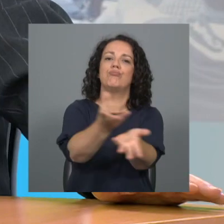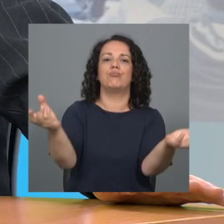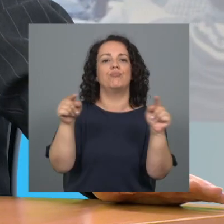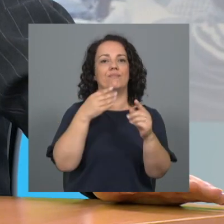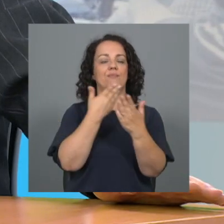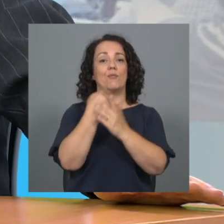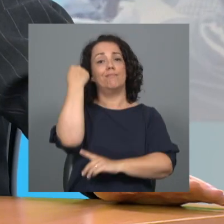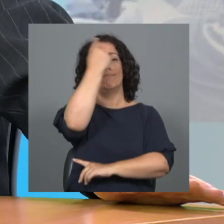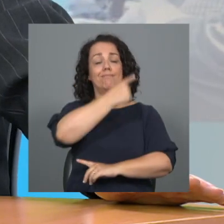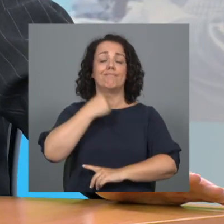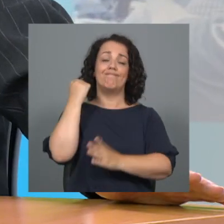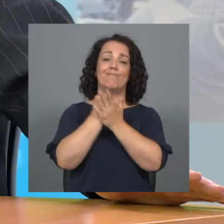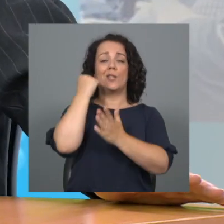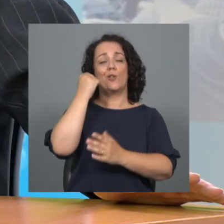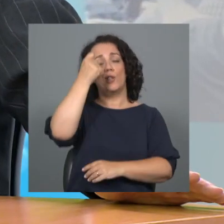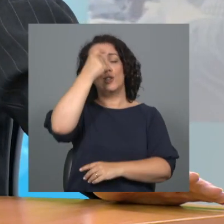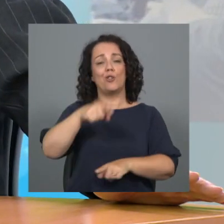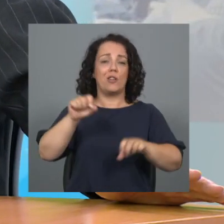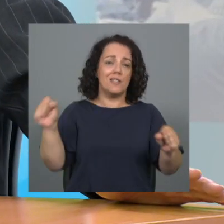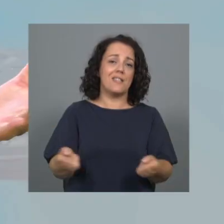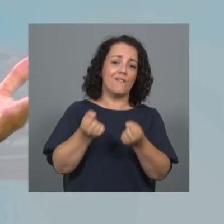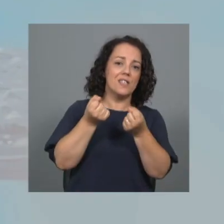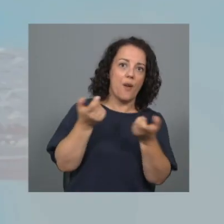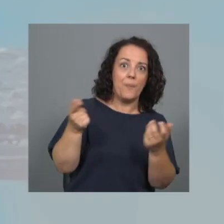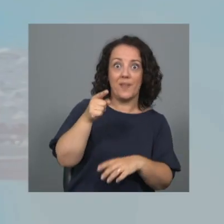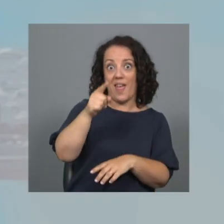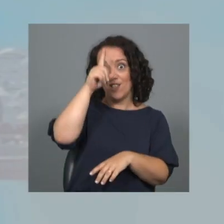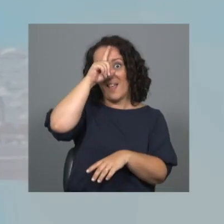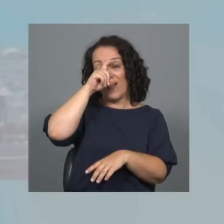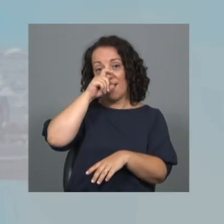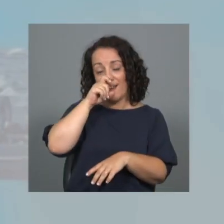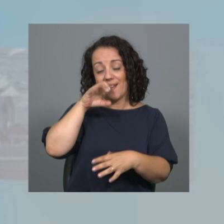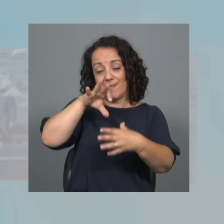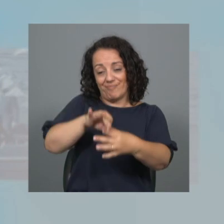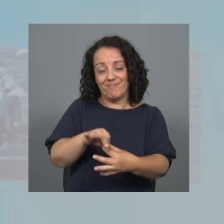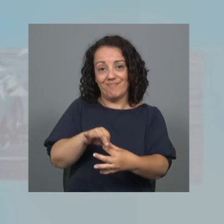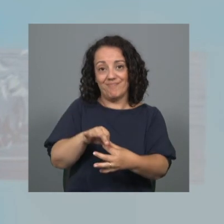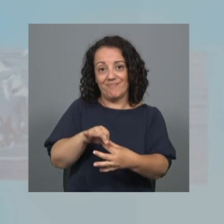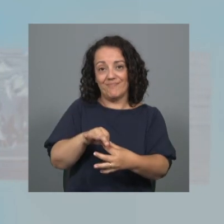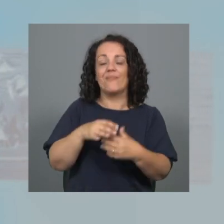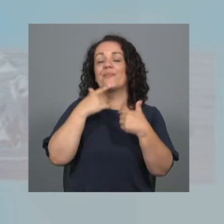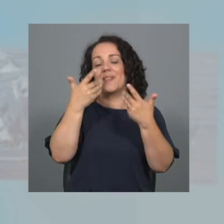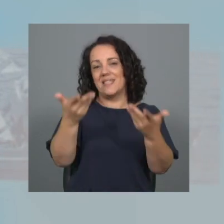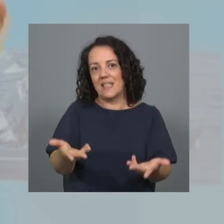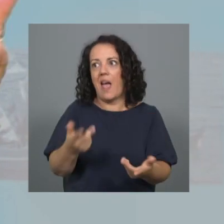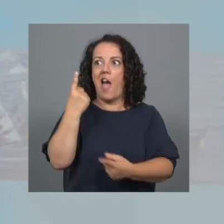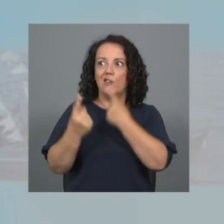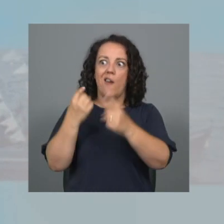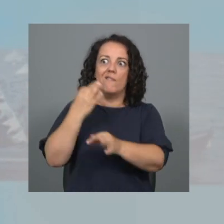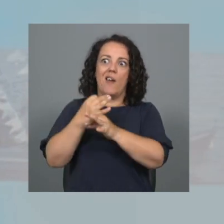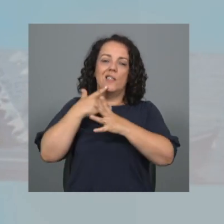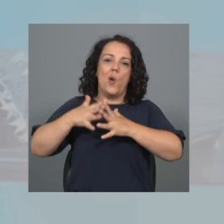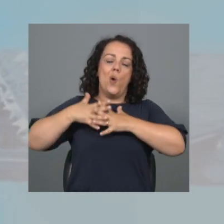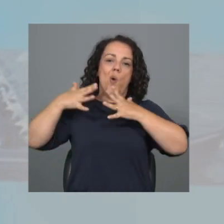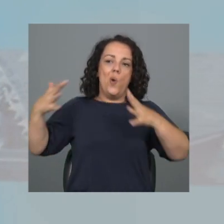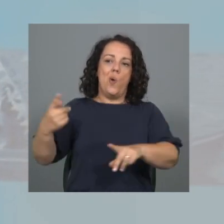figura emblemática na história da salvação, e principalmente e é essa que é recordada, apesar de muitos excessos não permitirem chegar